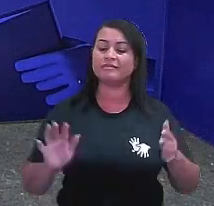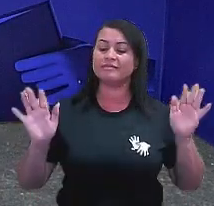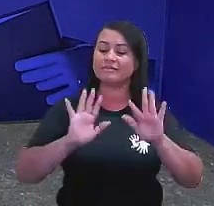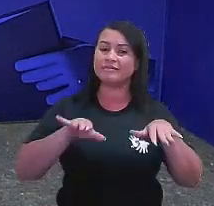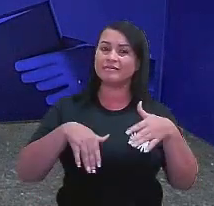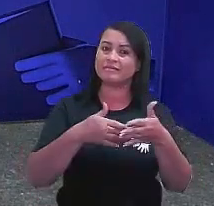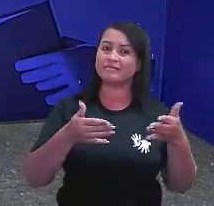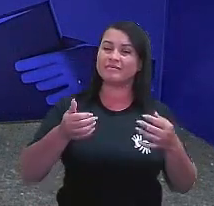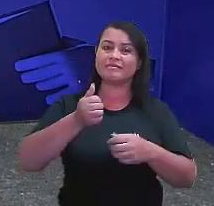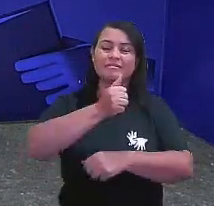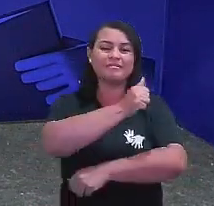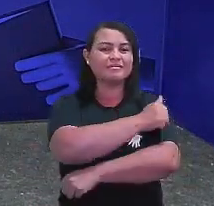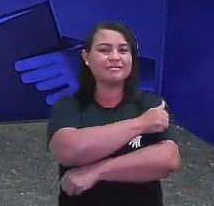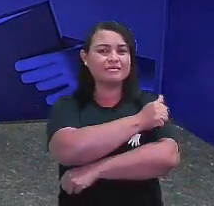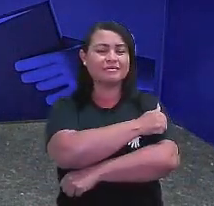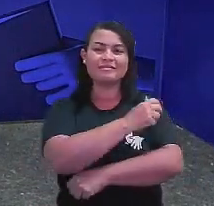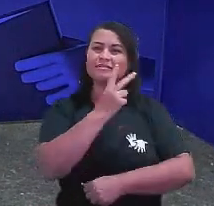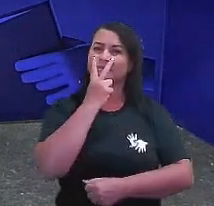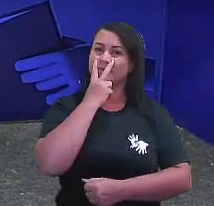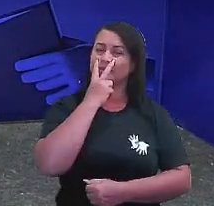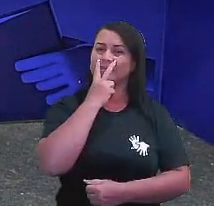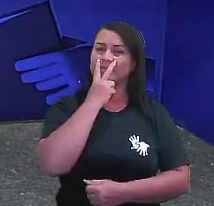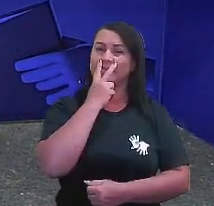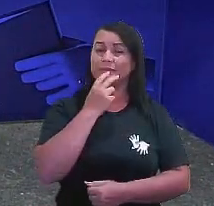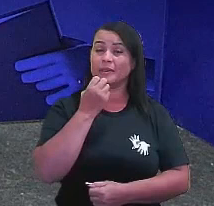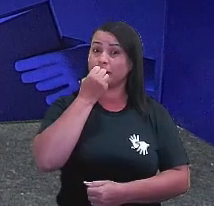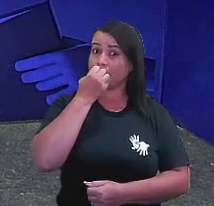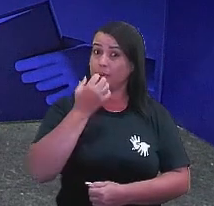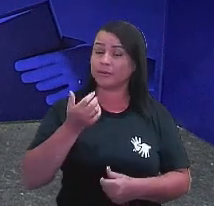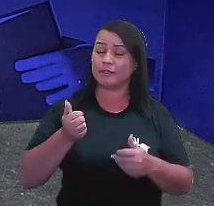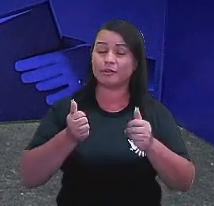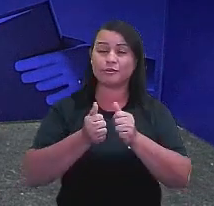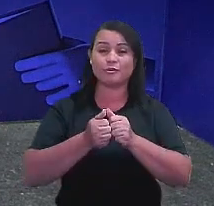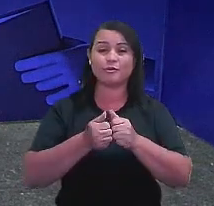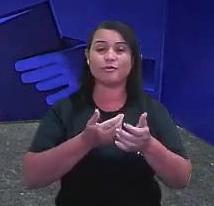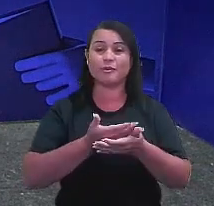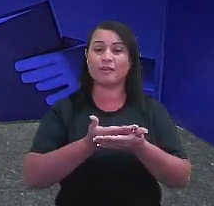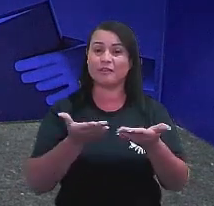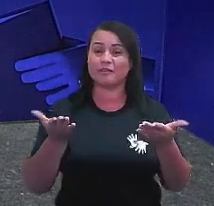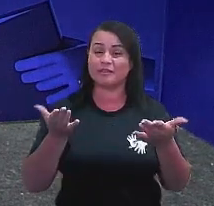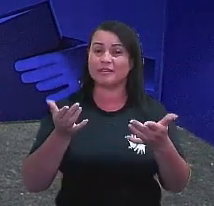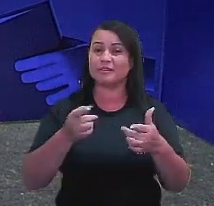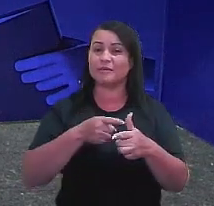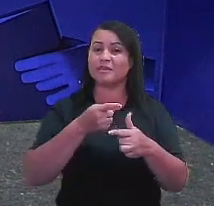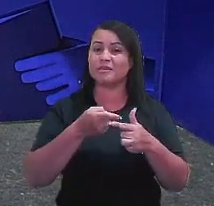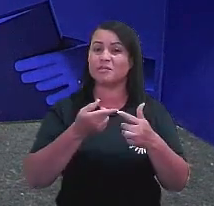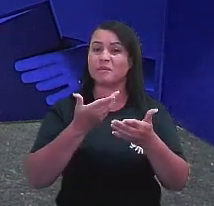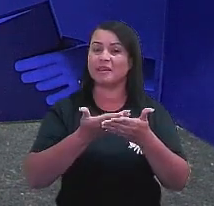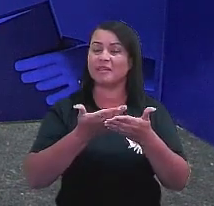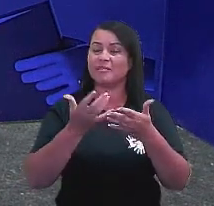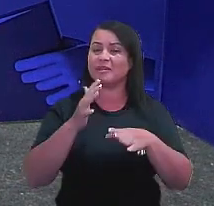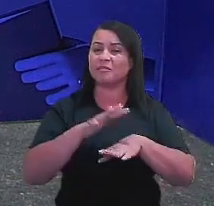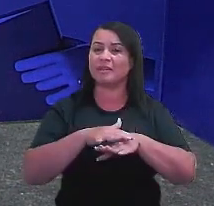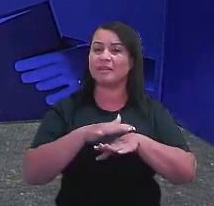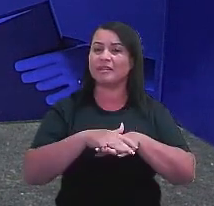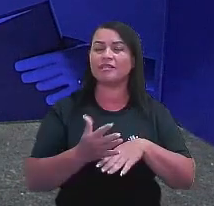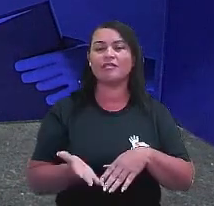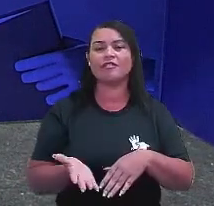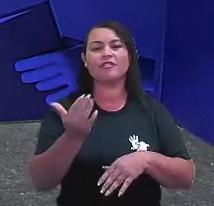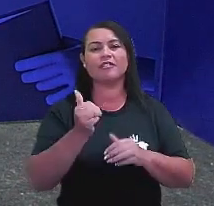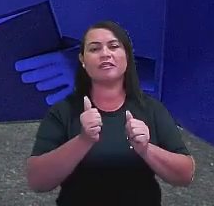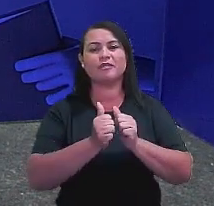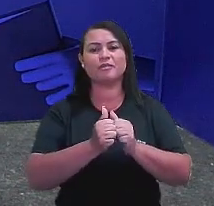Olá, estudantes da Rede Municipal da Vitória de Santo Antão. Que bom estar aqui com vocês para mais uma aula de matemática.